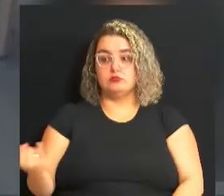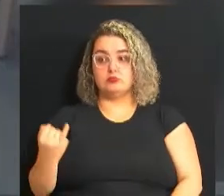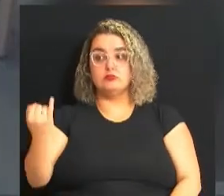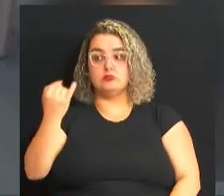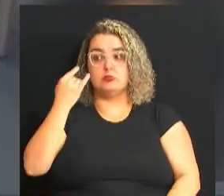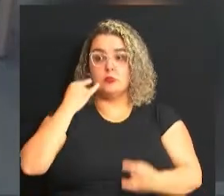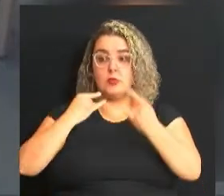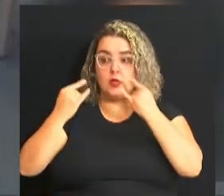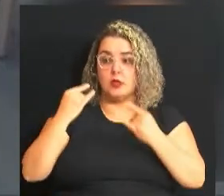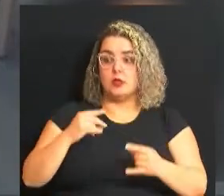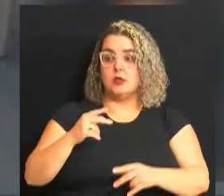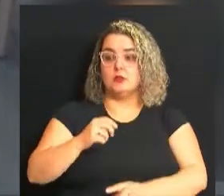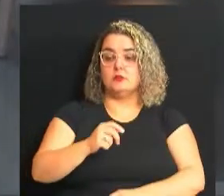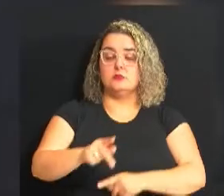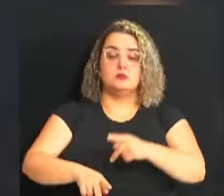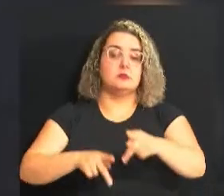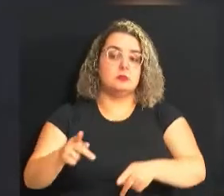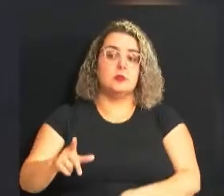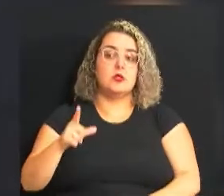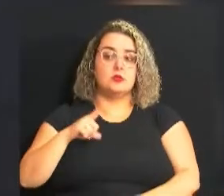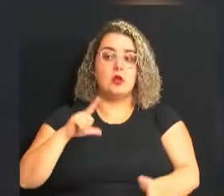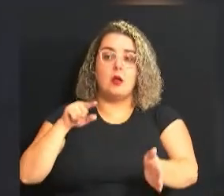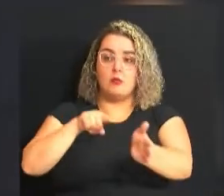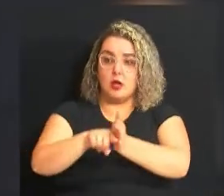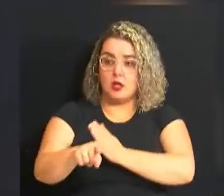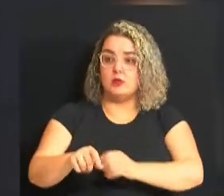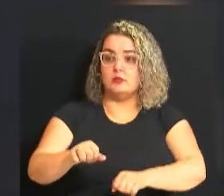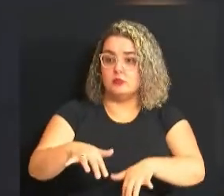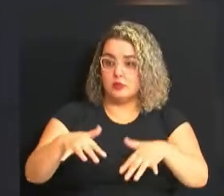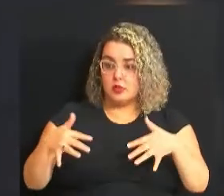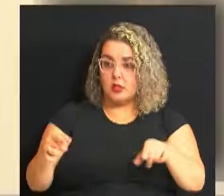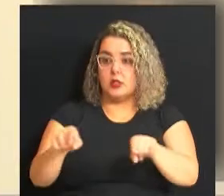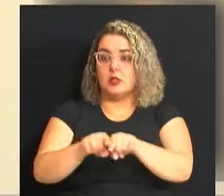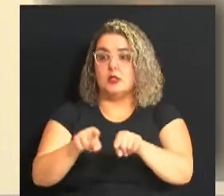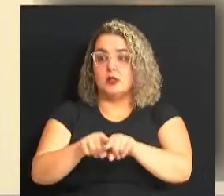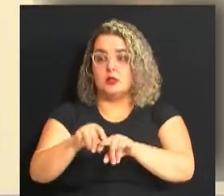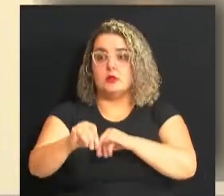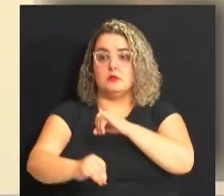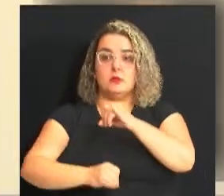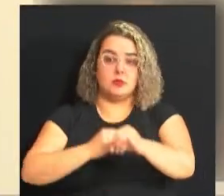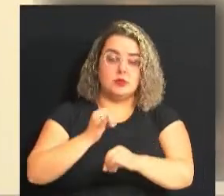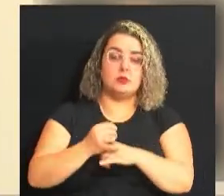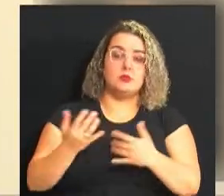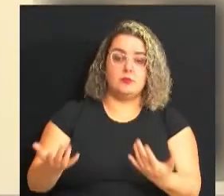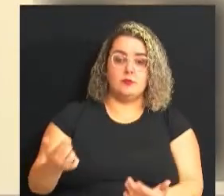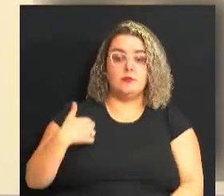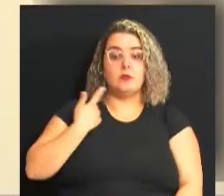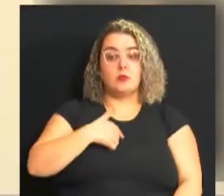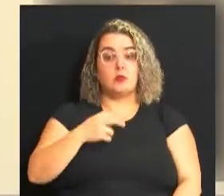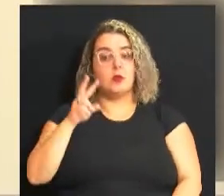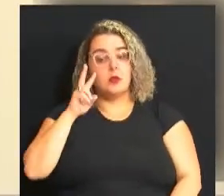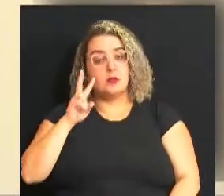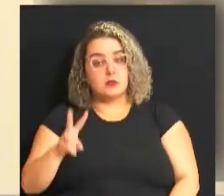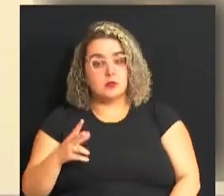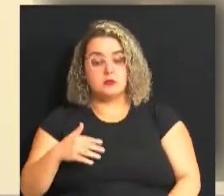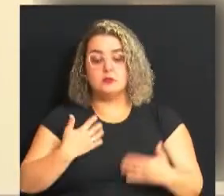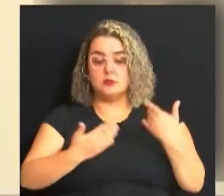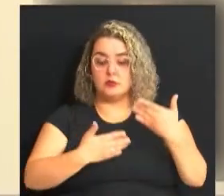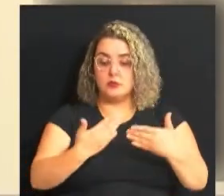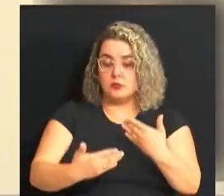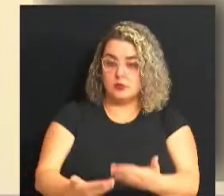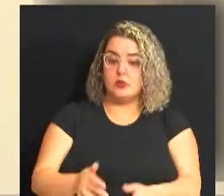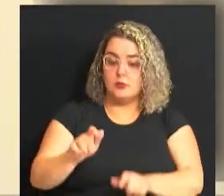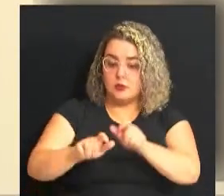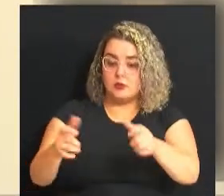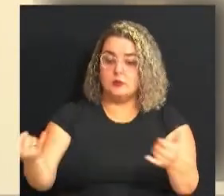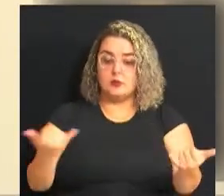geral. Tiveram perguntas da plateia e também de internautas. E a gente tem visto que, ao longo dos dias, as pessoas comentam,